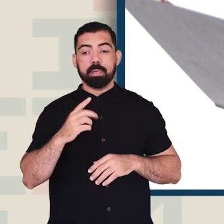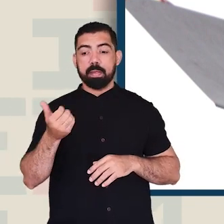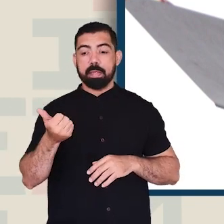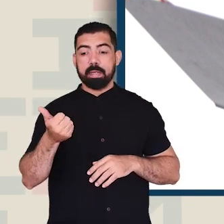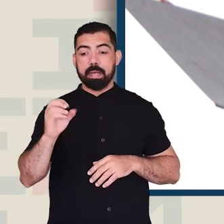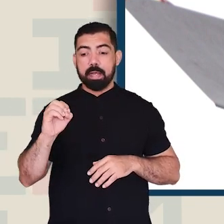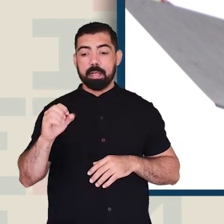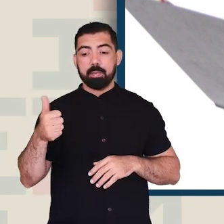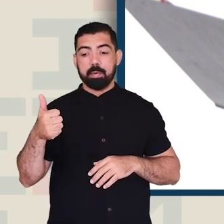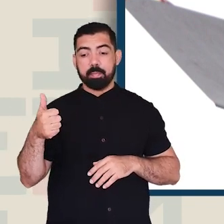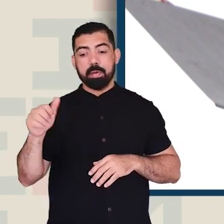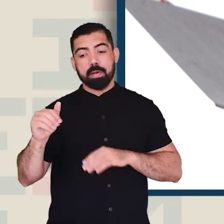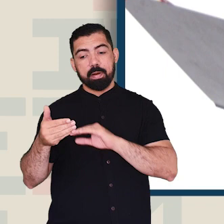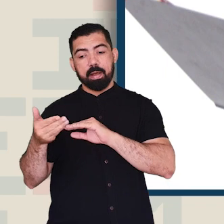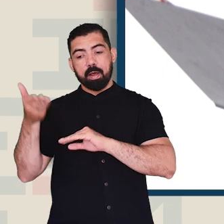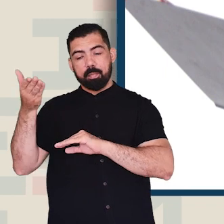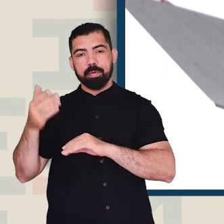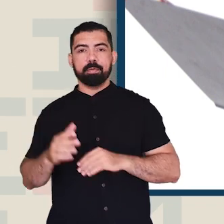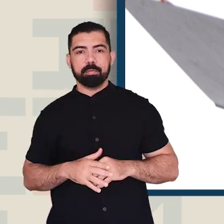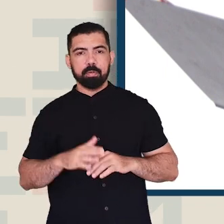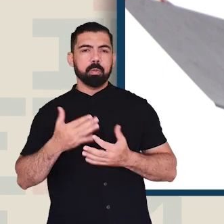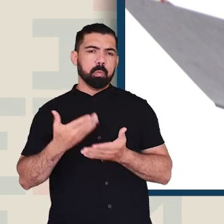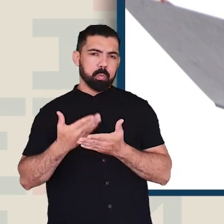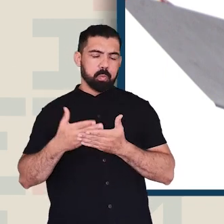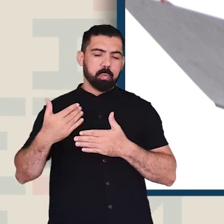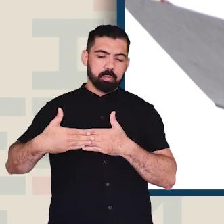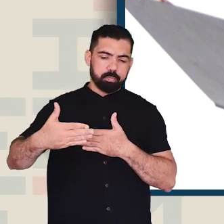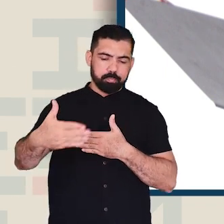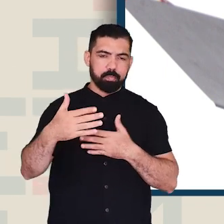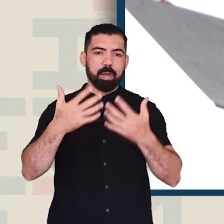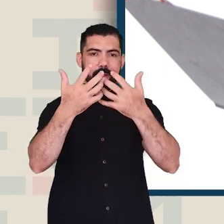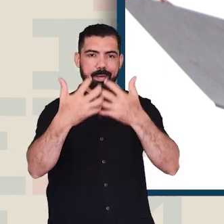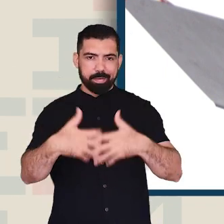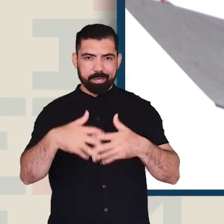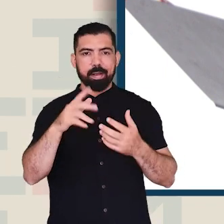né? Isso aí depois vocês vão estudar mais a fundo em harmonia,